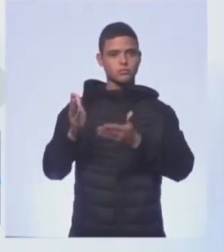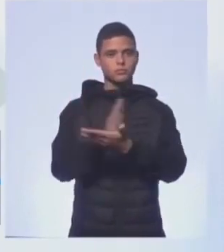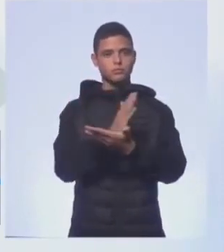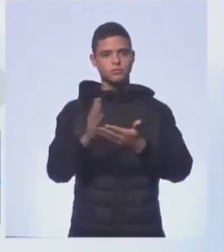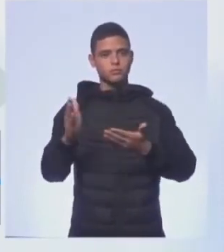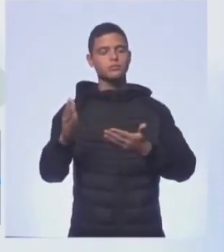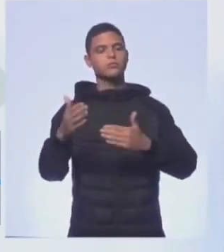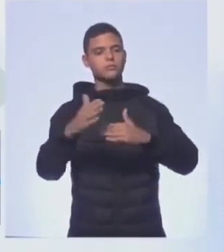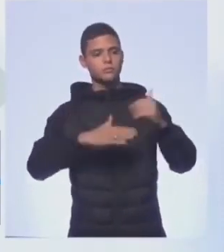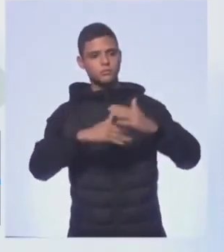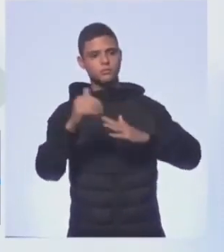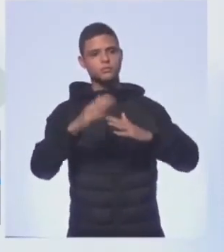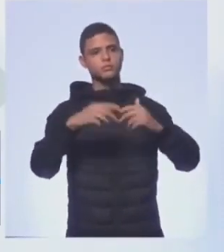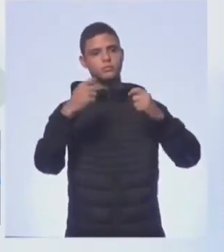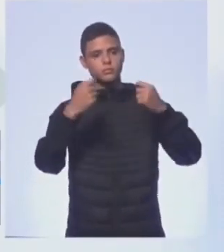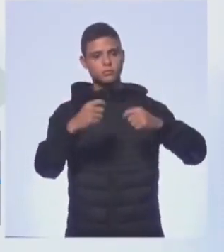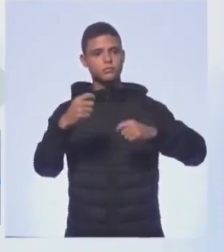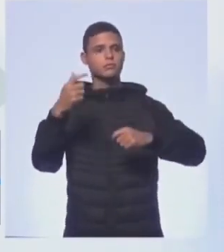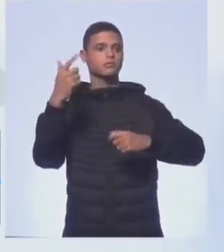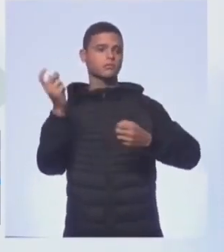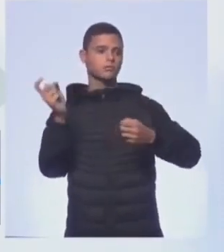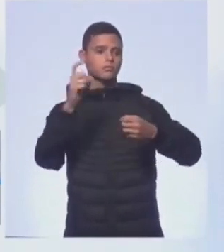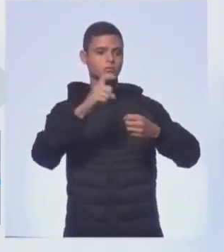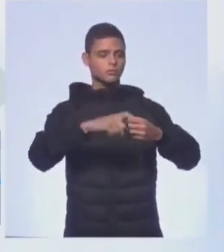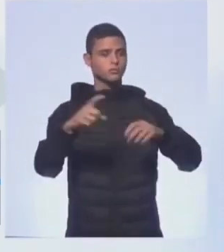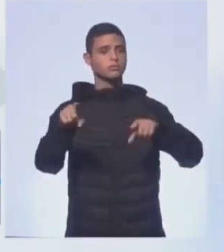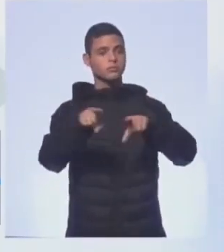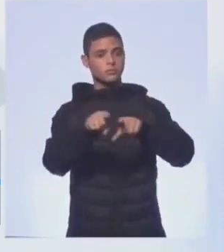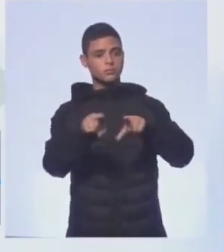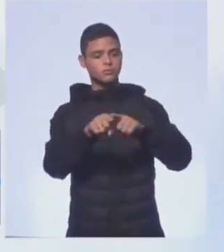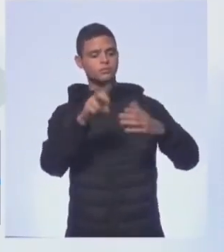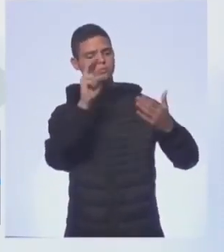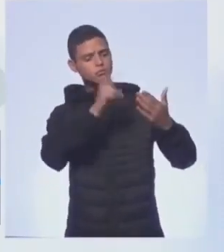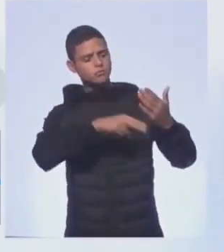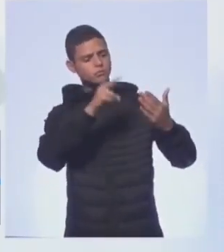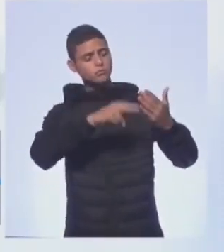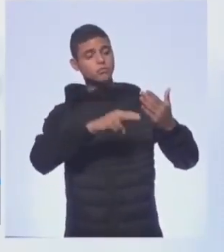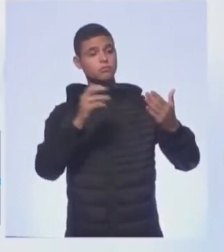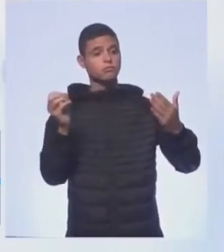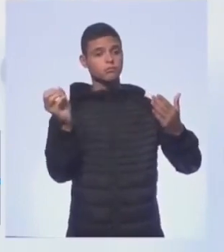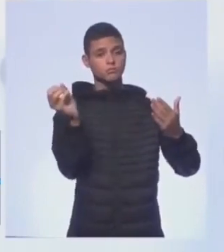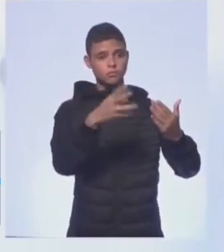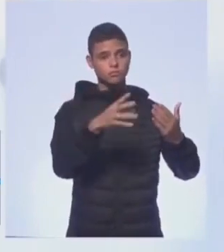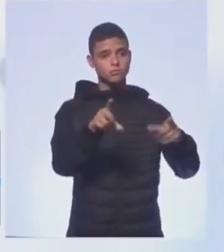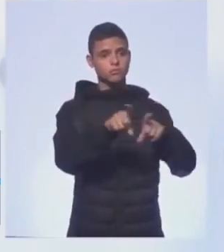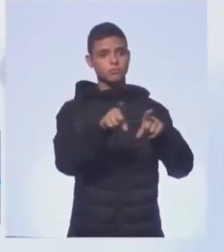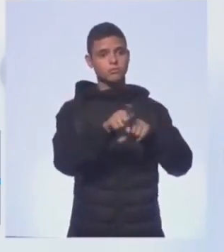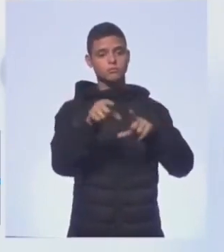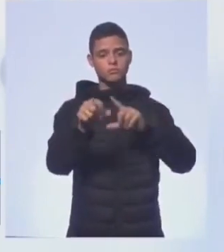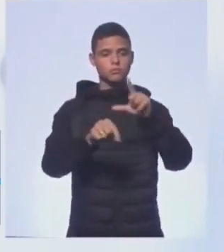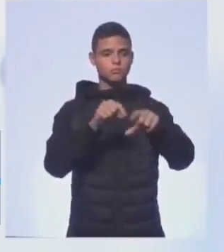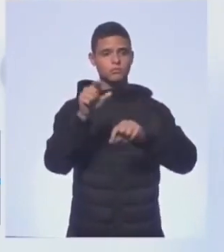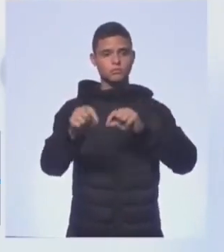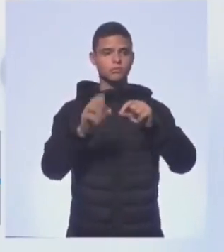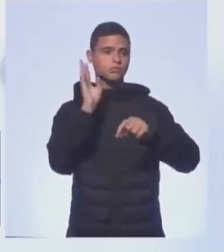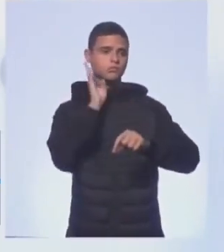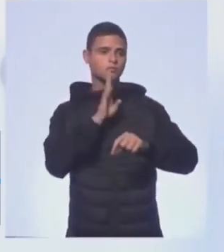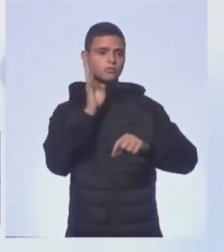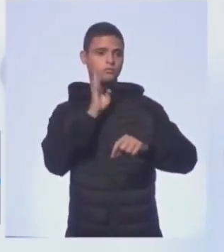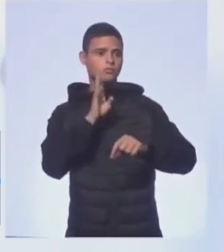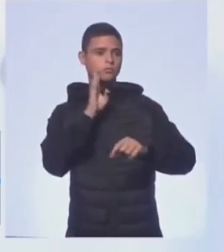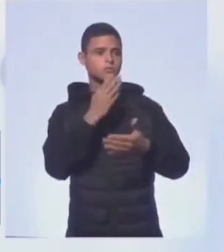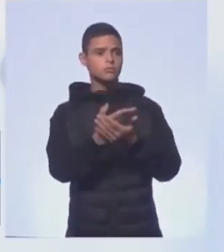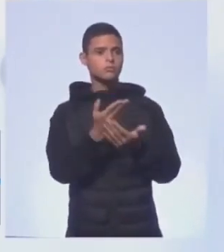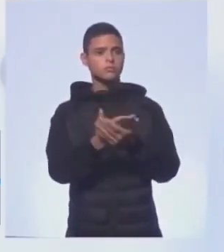ser retrabalhadas com uma nova abordagem, uma nova leitura, e eu escolhi aí uma abordagem legal para vocês. E a nossa aula de hoje